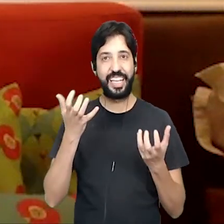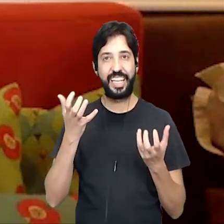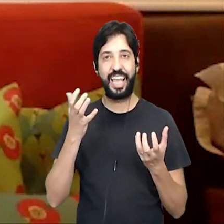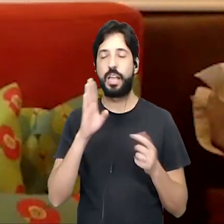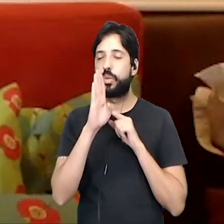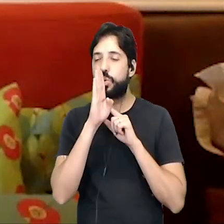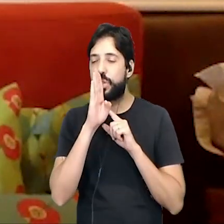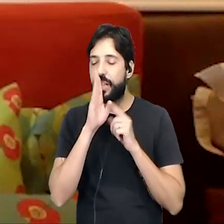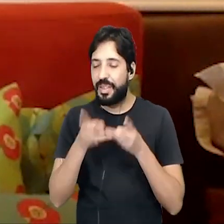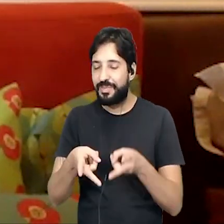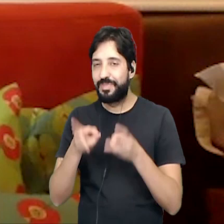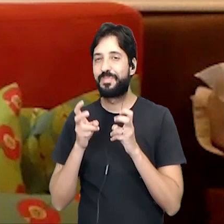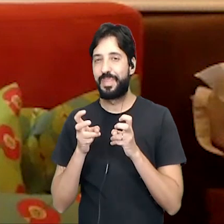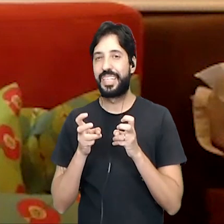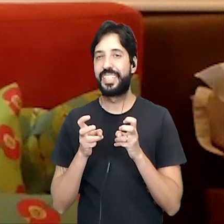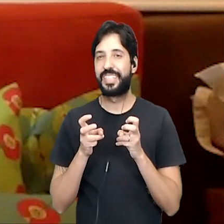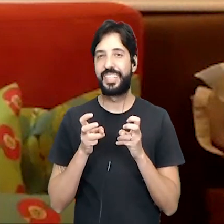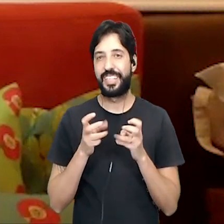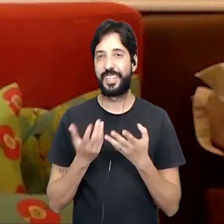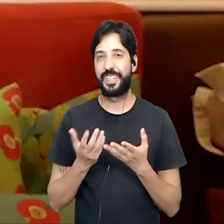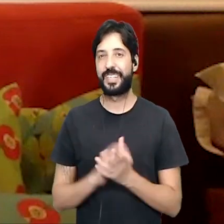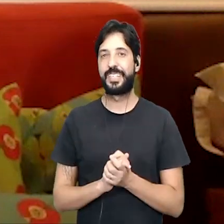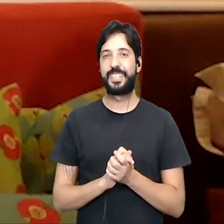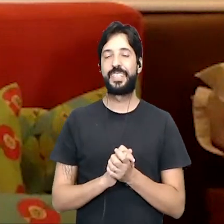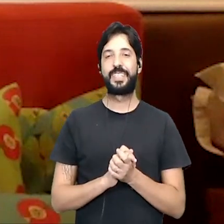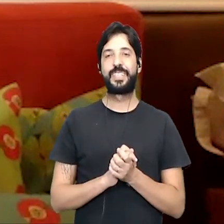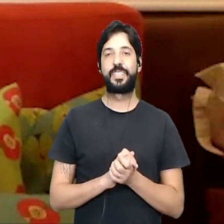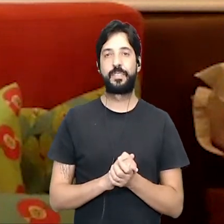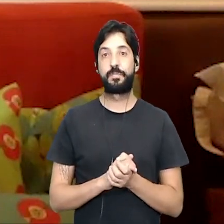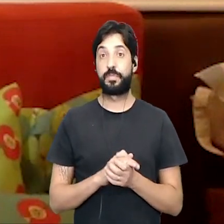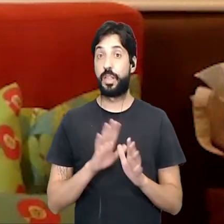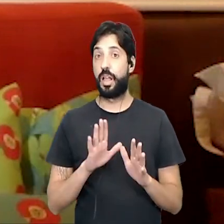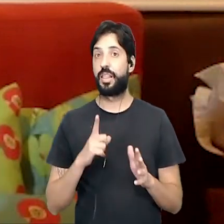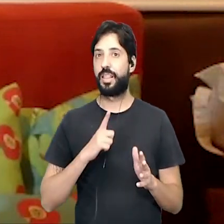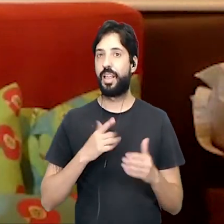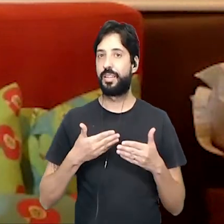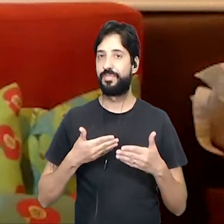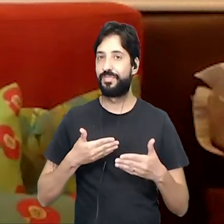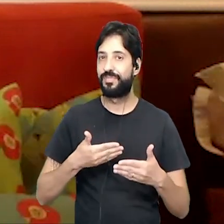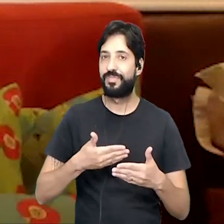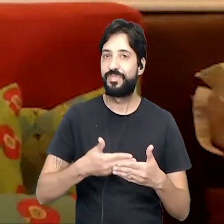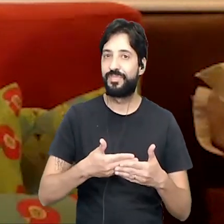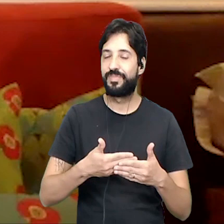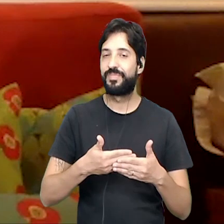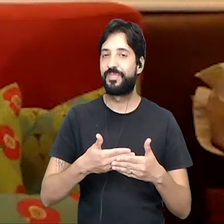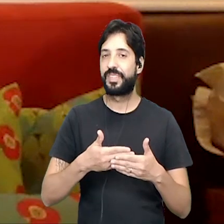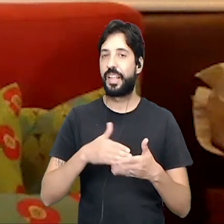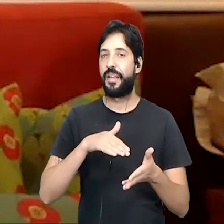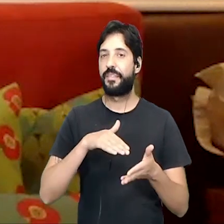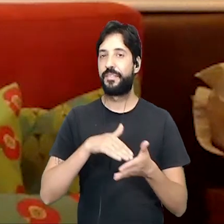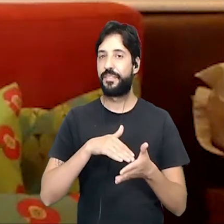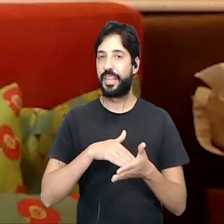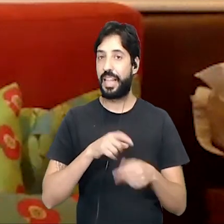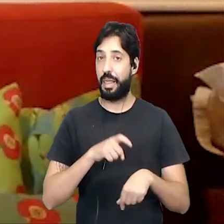muita gente querendo ouvir esse silêncio, né? Bom, e eu acho que a gente já está